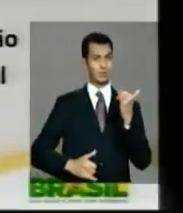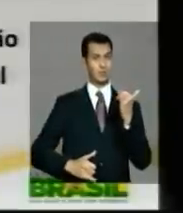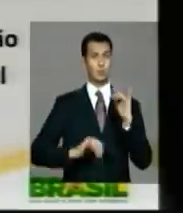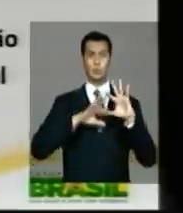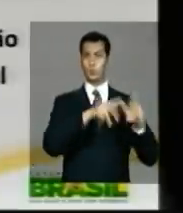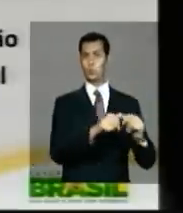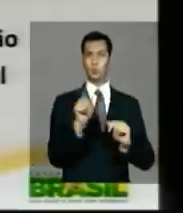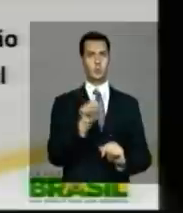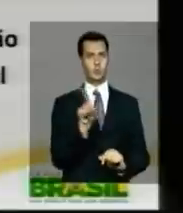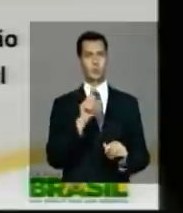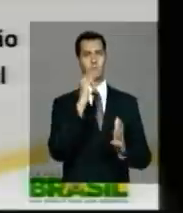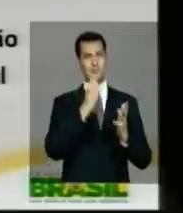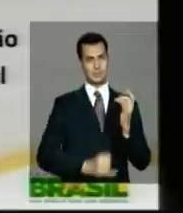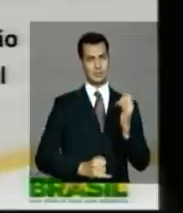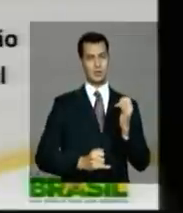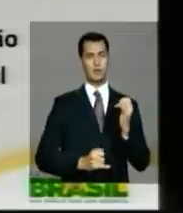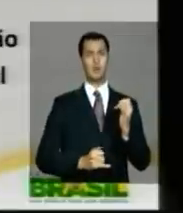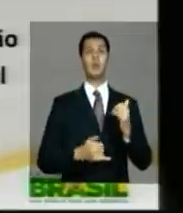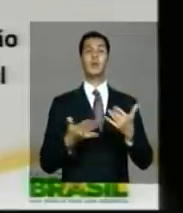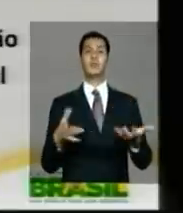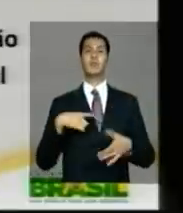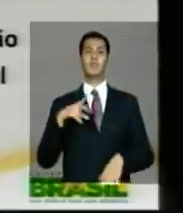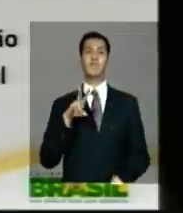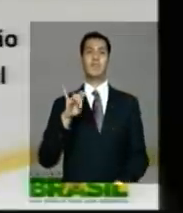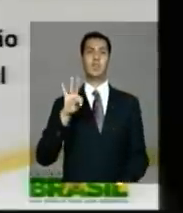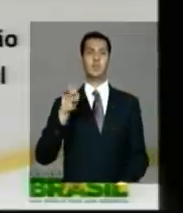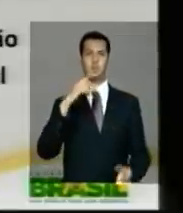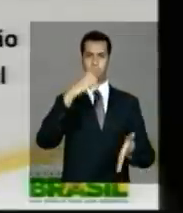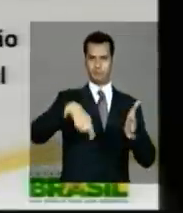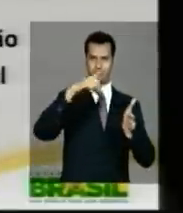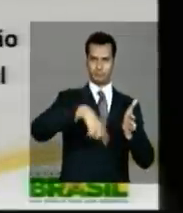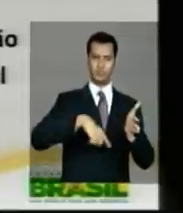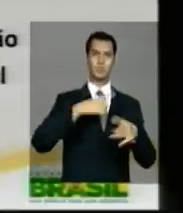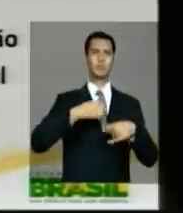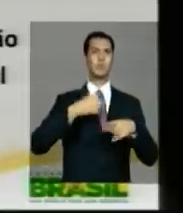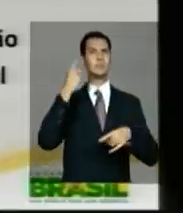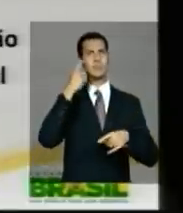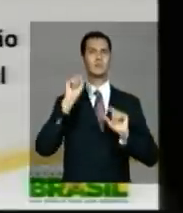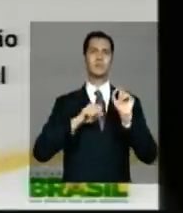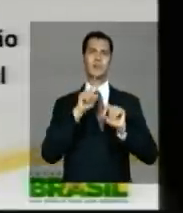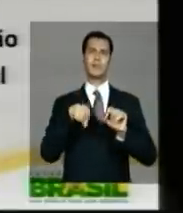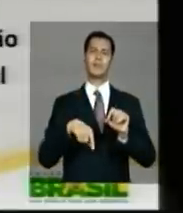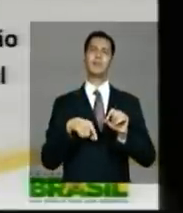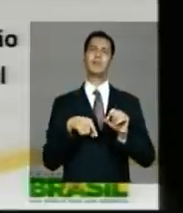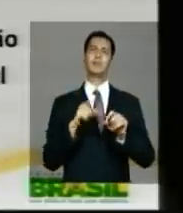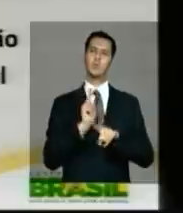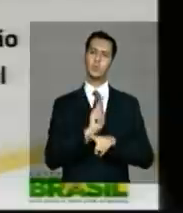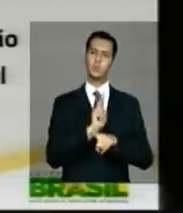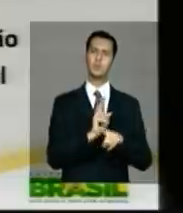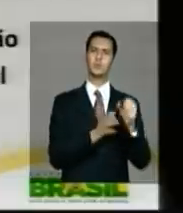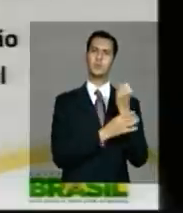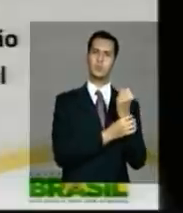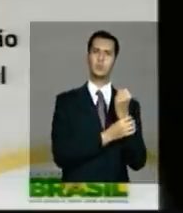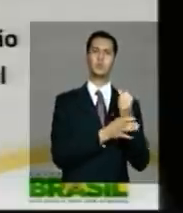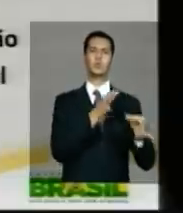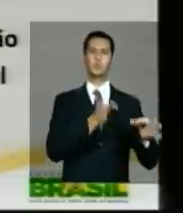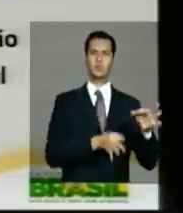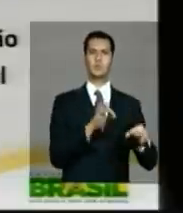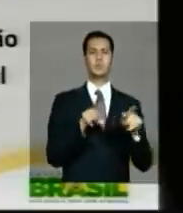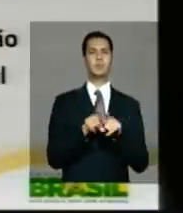também foi motivado em alguns casos para evitar a insegurança jurídica em outros casos por razões